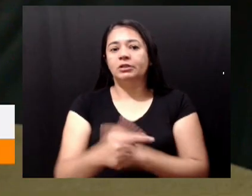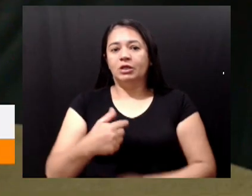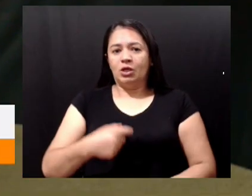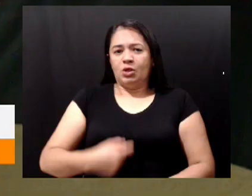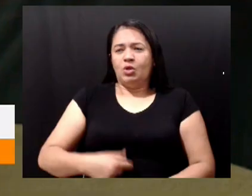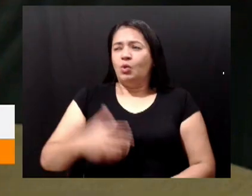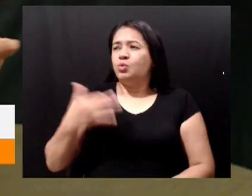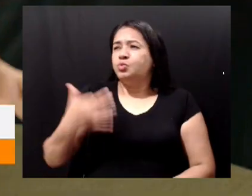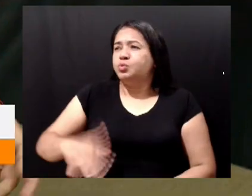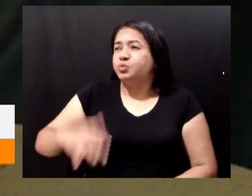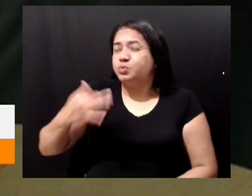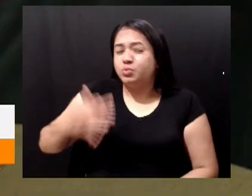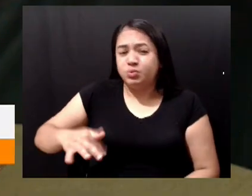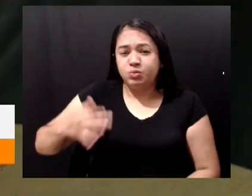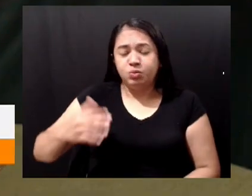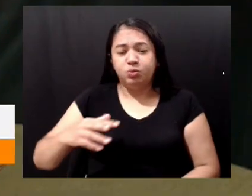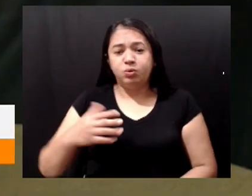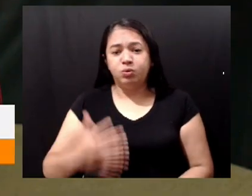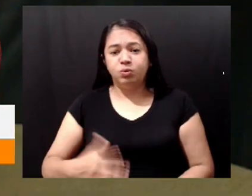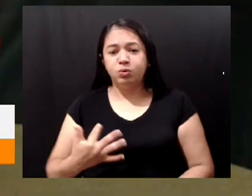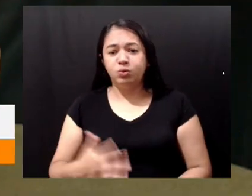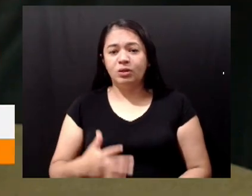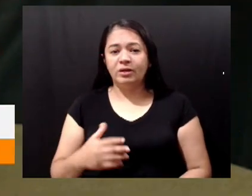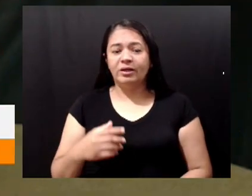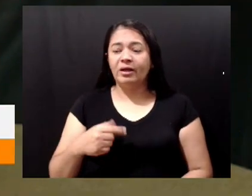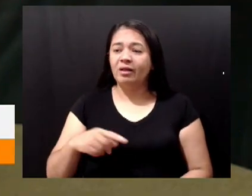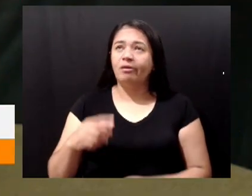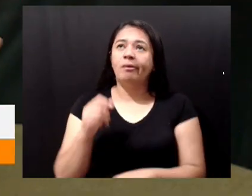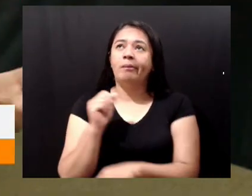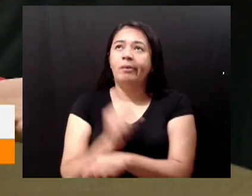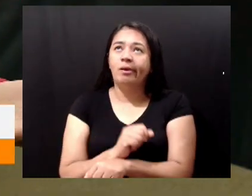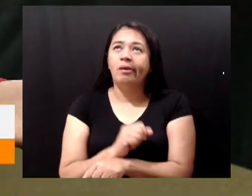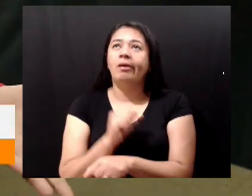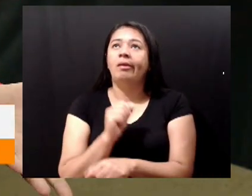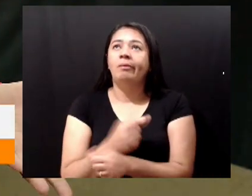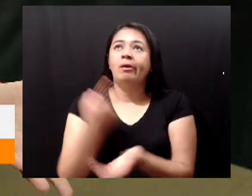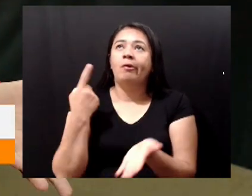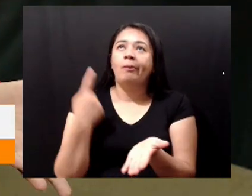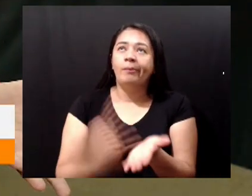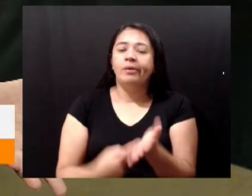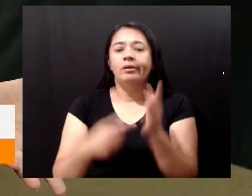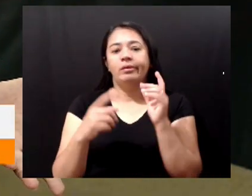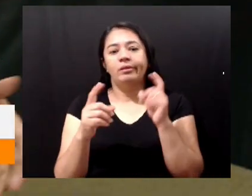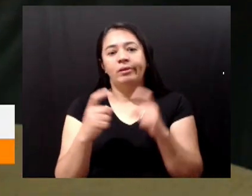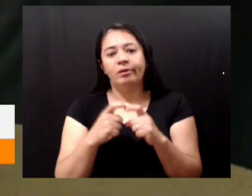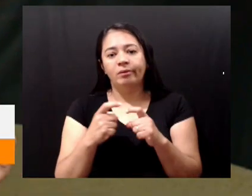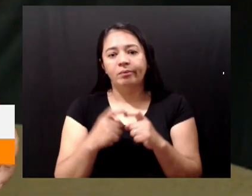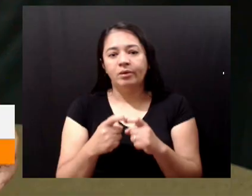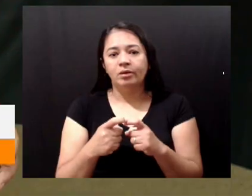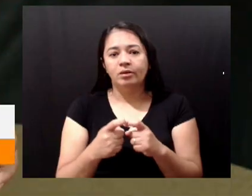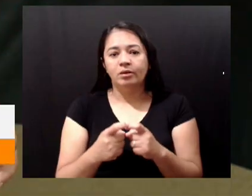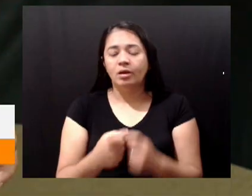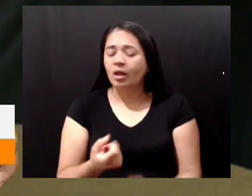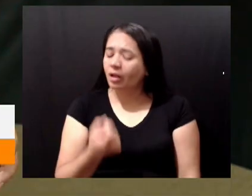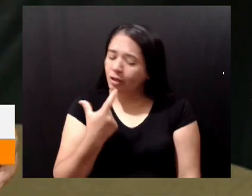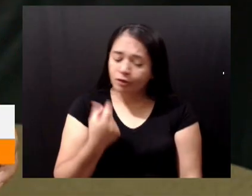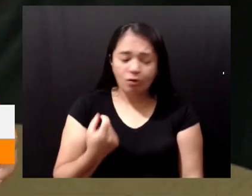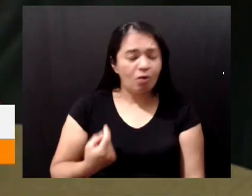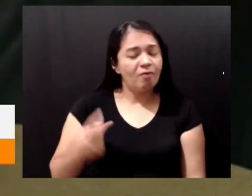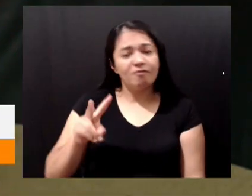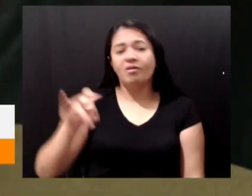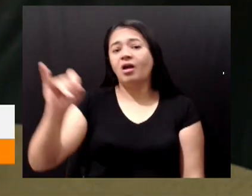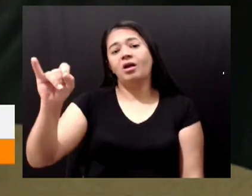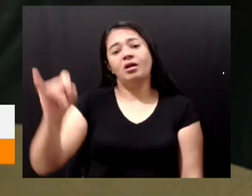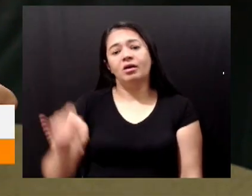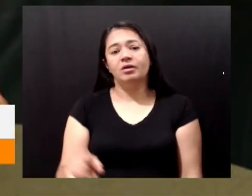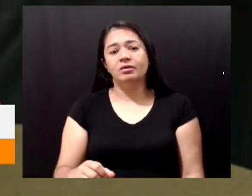muito forte, e aí ela precisa ficar esperando, marca consulta e tal. Ela vai se automedicar, né. No caso da psiquiatria, a doutora mesmo, né,